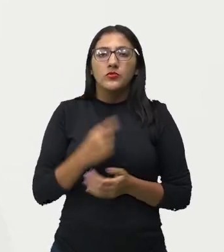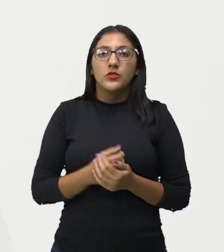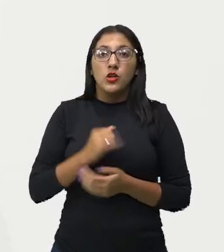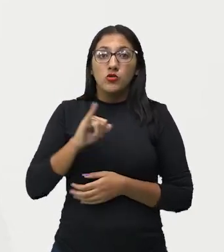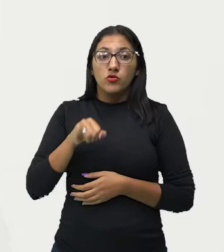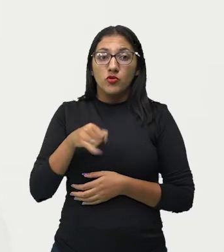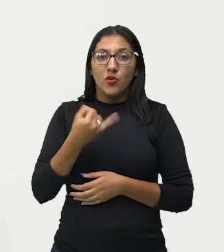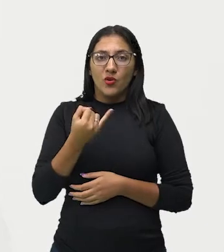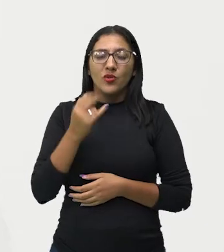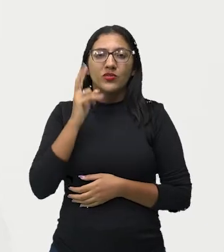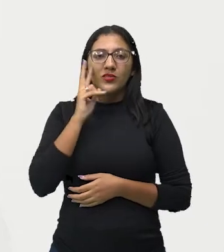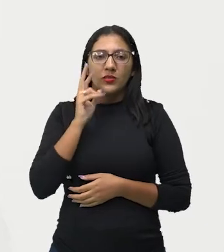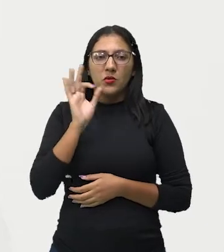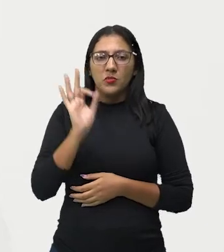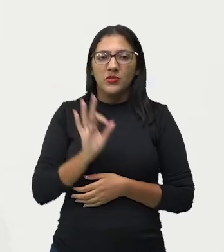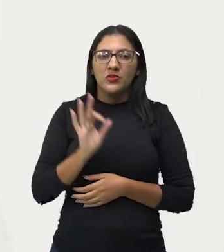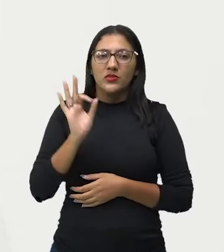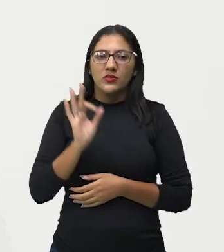dizer juros,